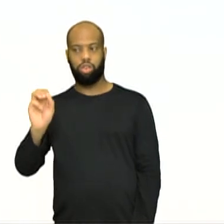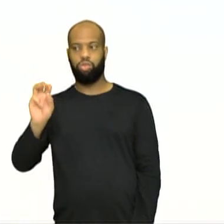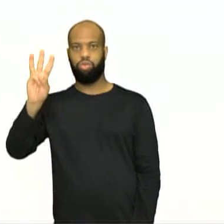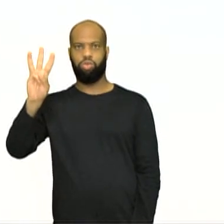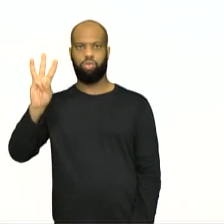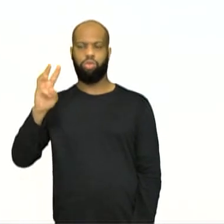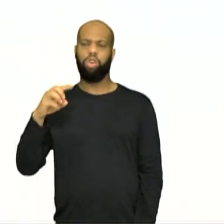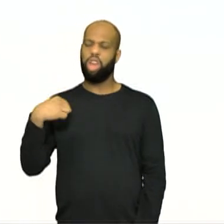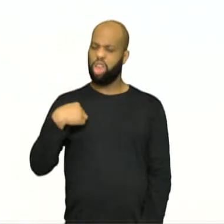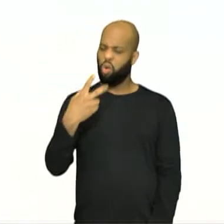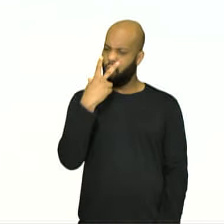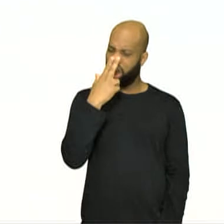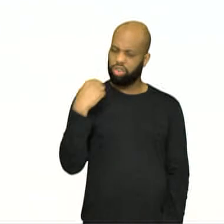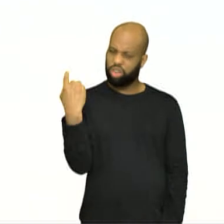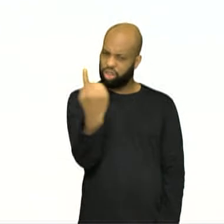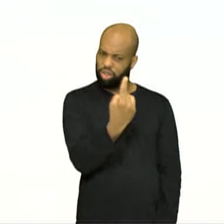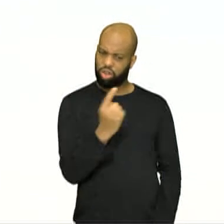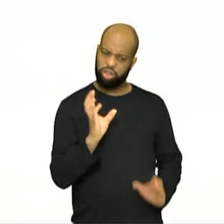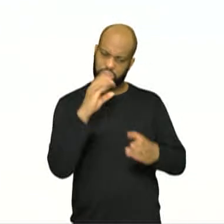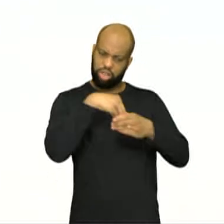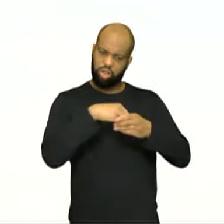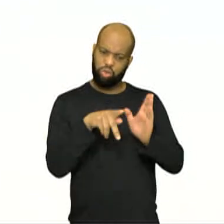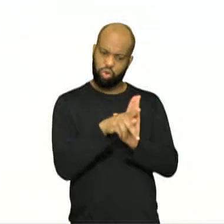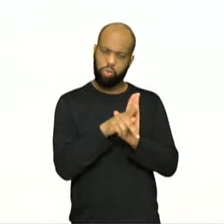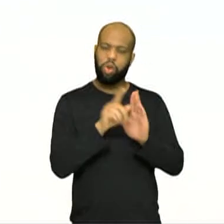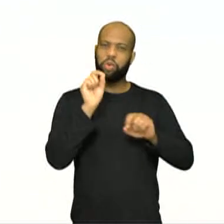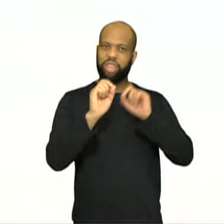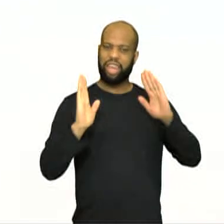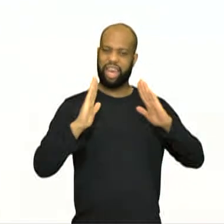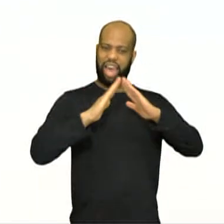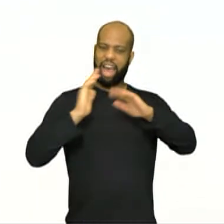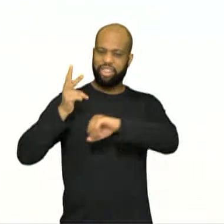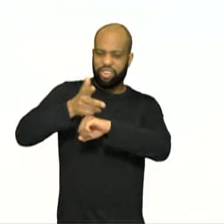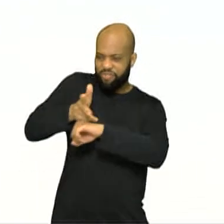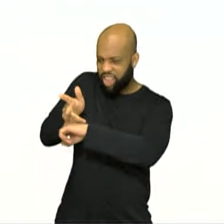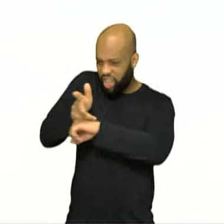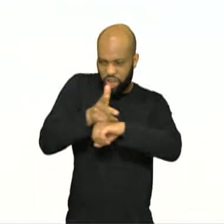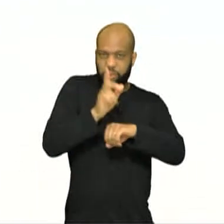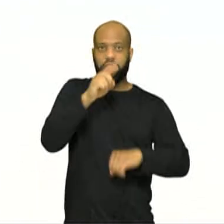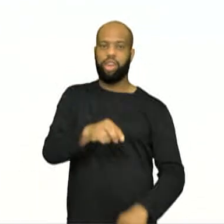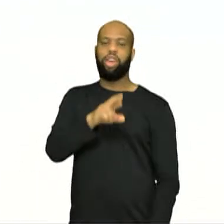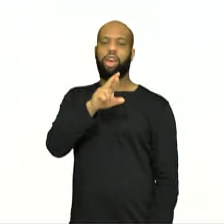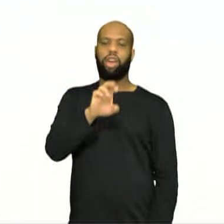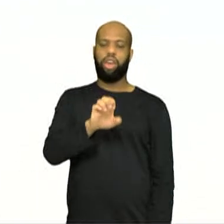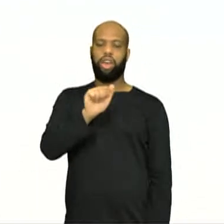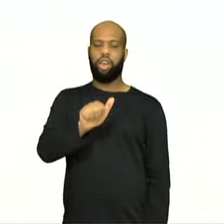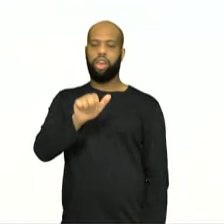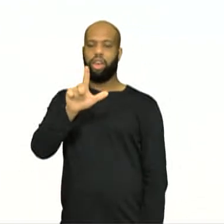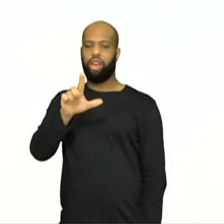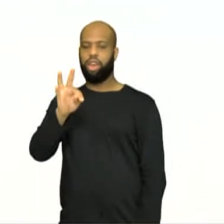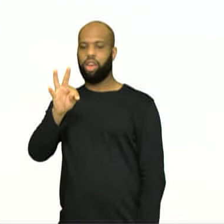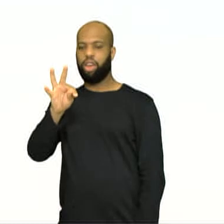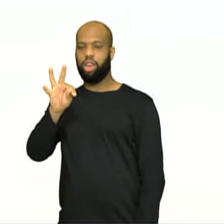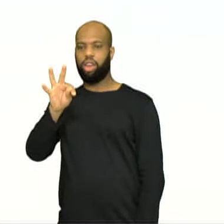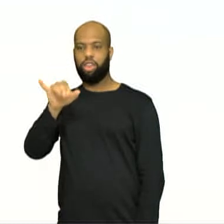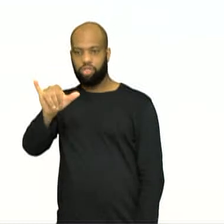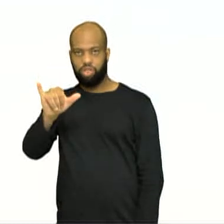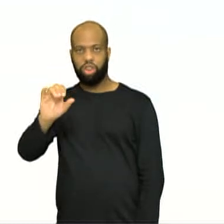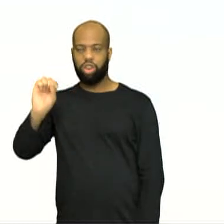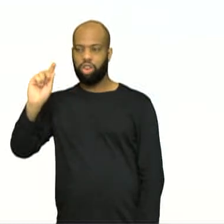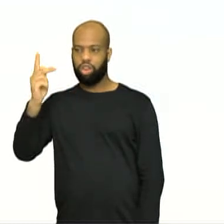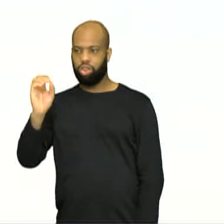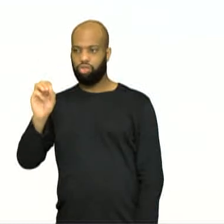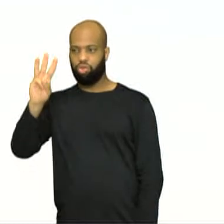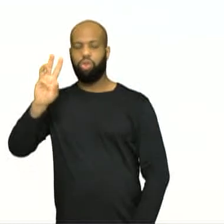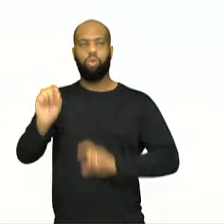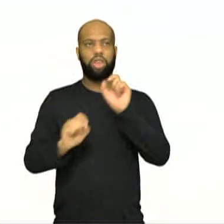era integrantes de um reality show. Vamos ver a crítica presente nessa charge? A crítica refere-se a programas de